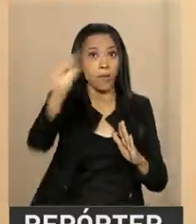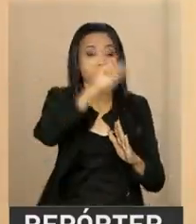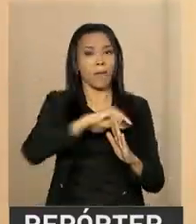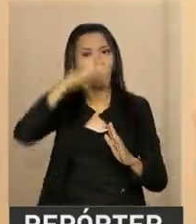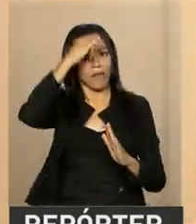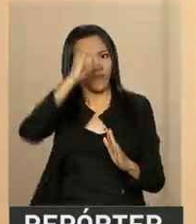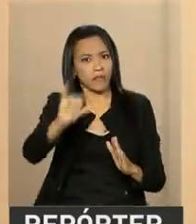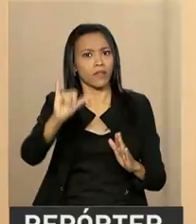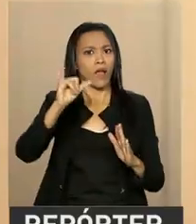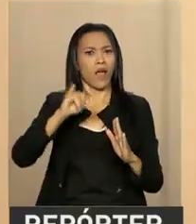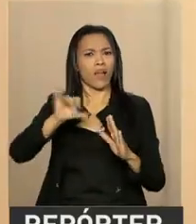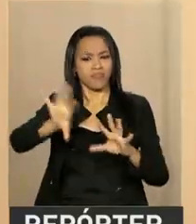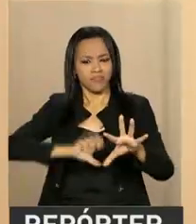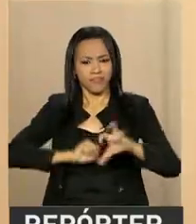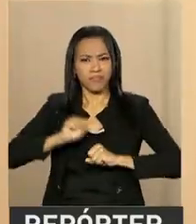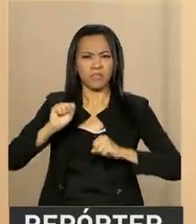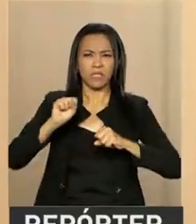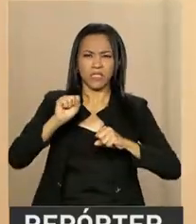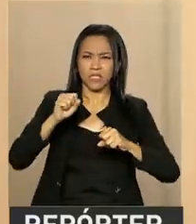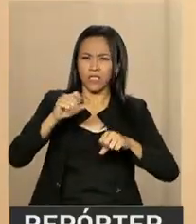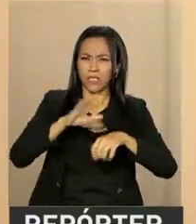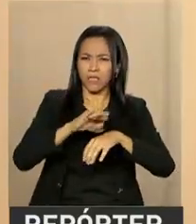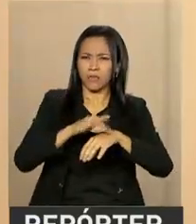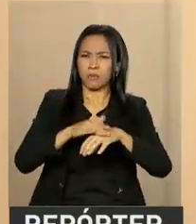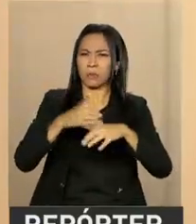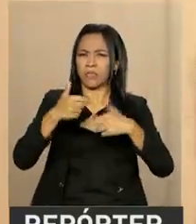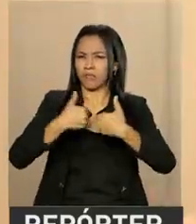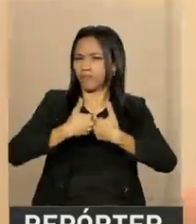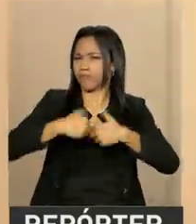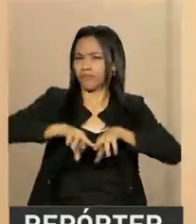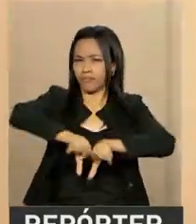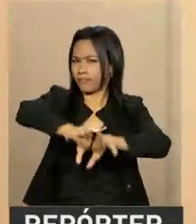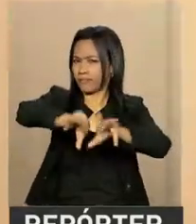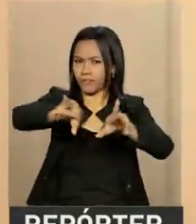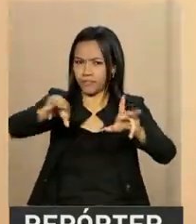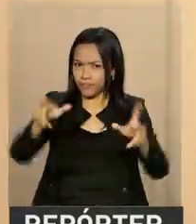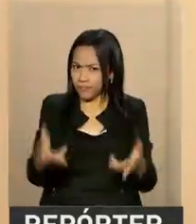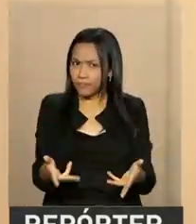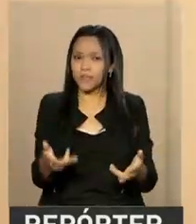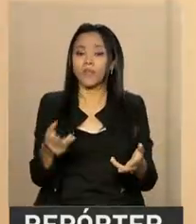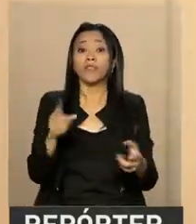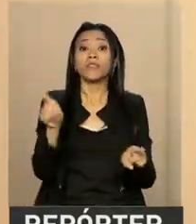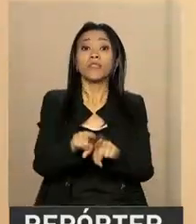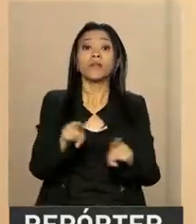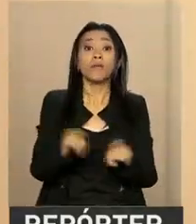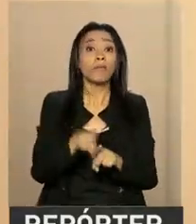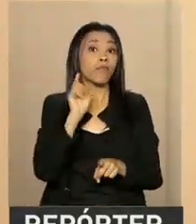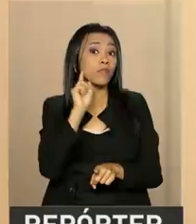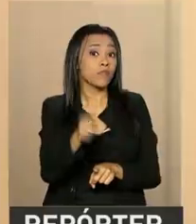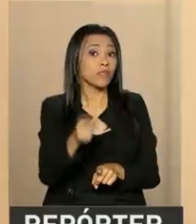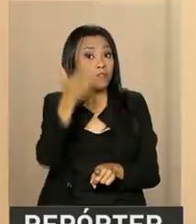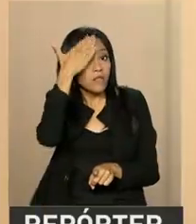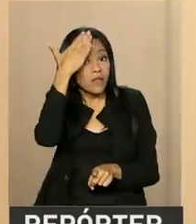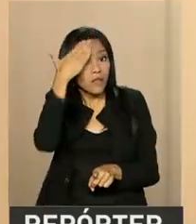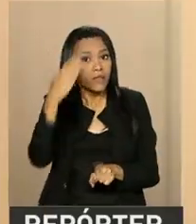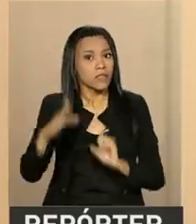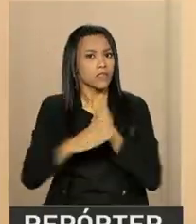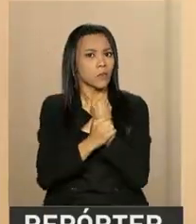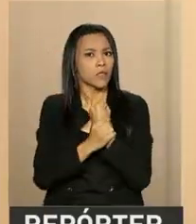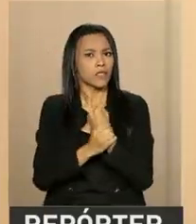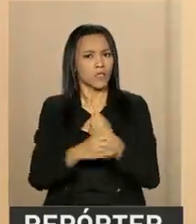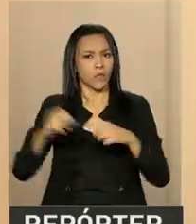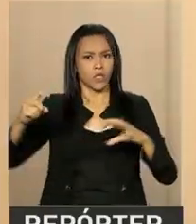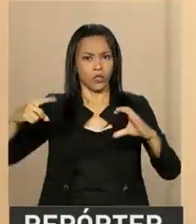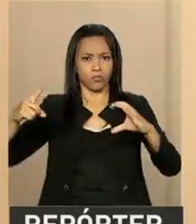tanto processo de contaminação cruzada entre amostras, quanto, por exemplo, inclusive para que você garanta que o